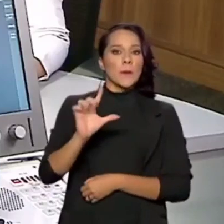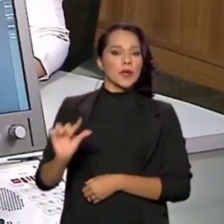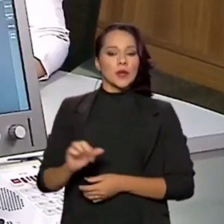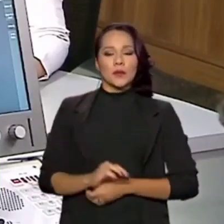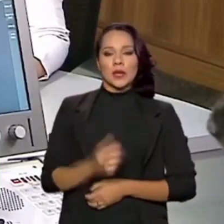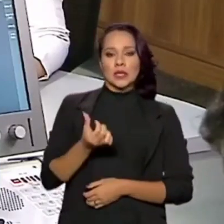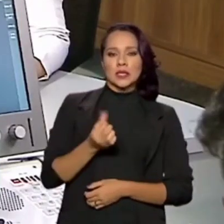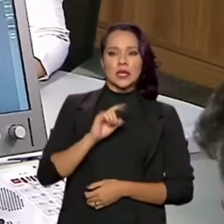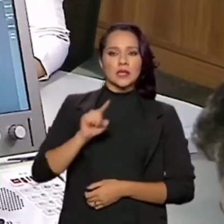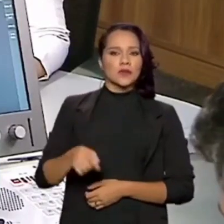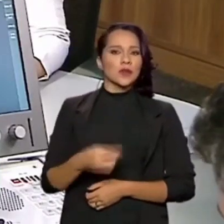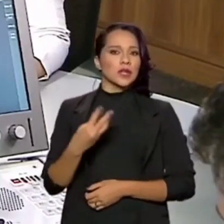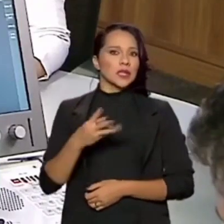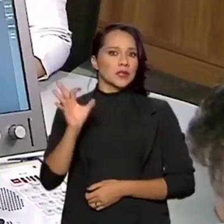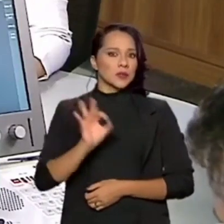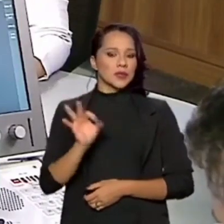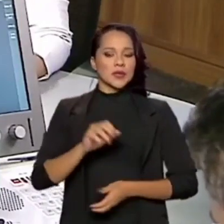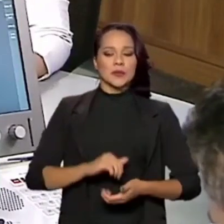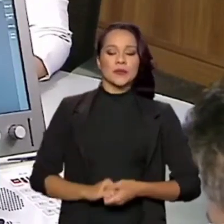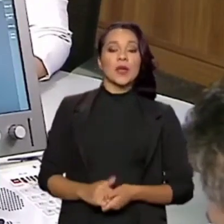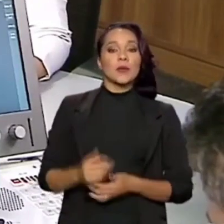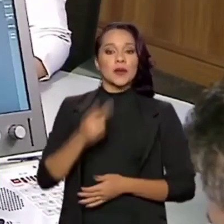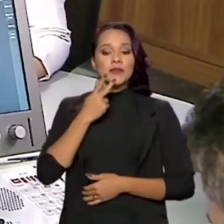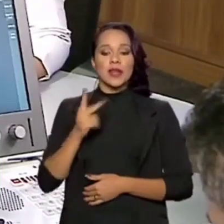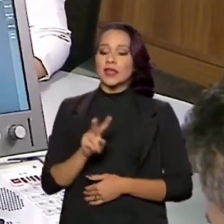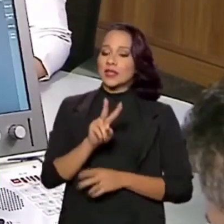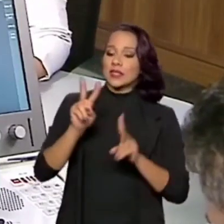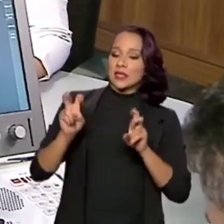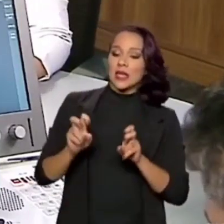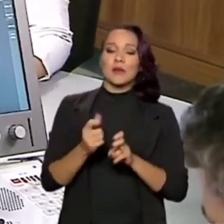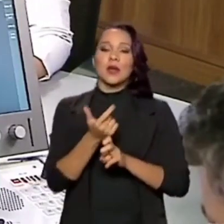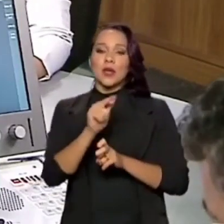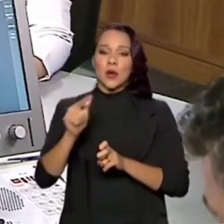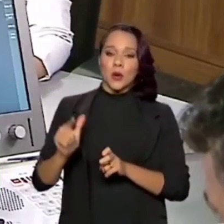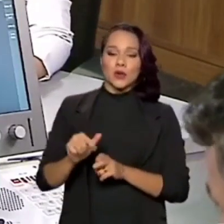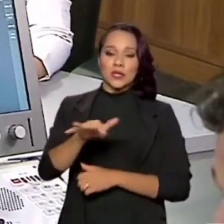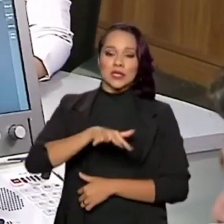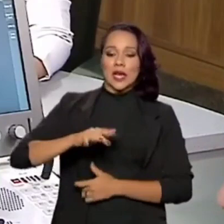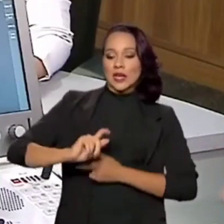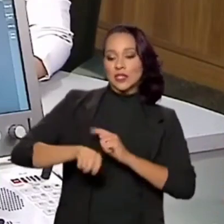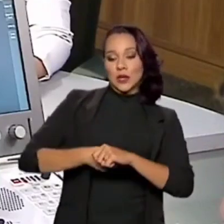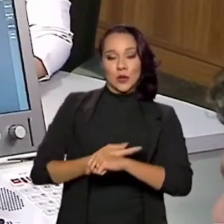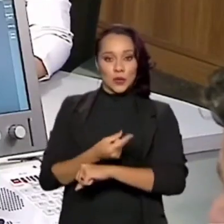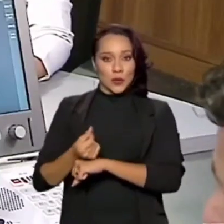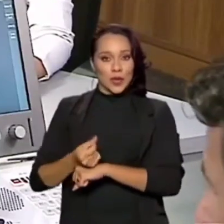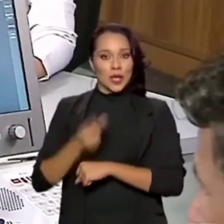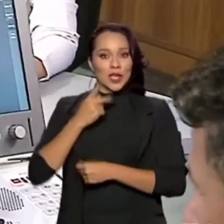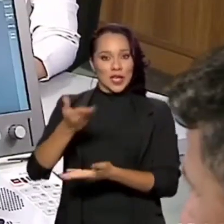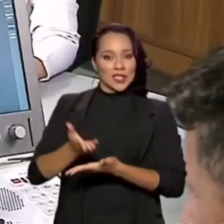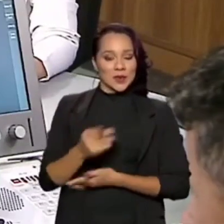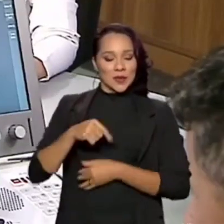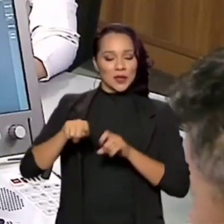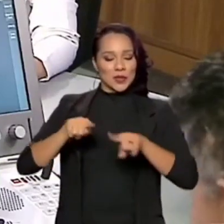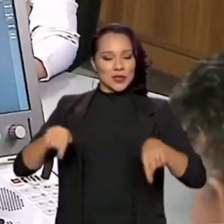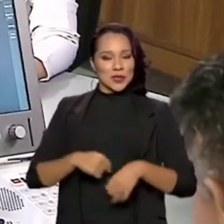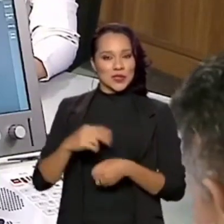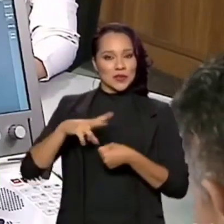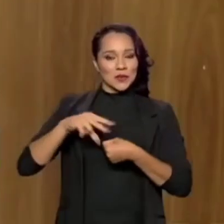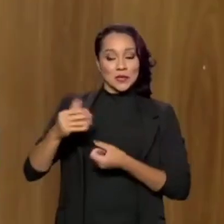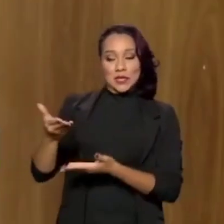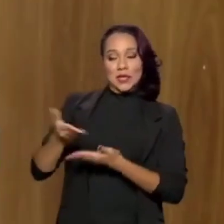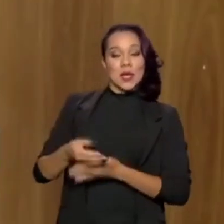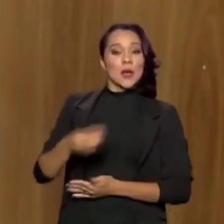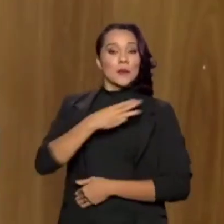de 6,3%. Para falar deste e de outros temas da área econômica, a gente recebe aqui nos estúdios da Voz do